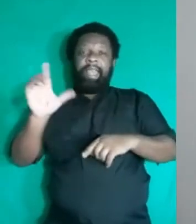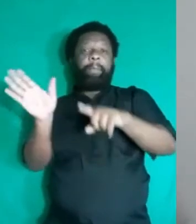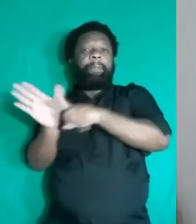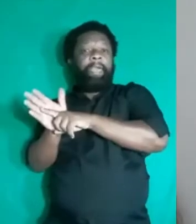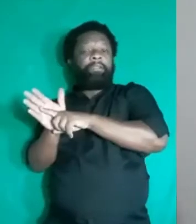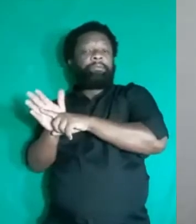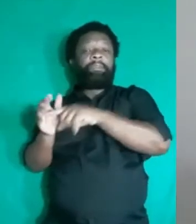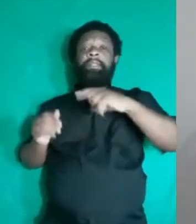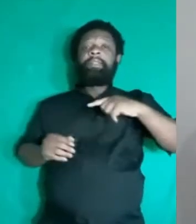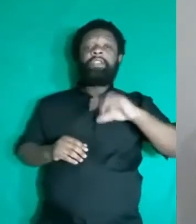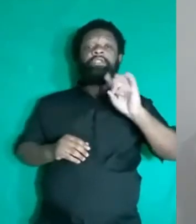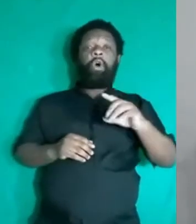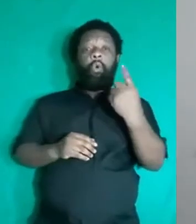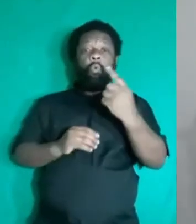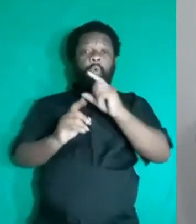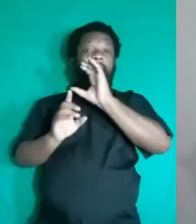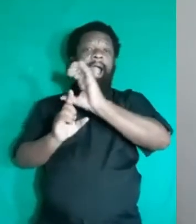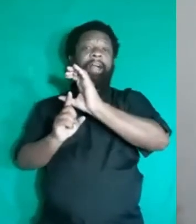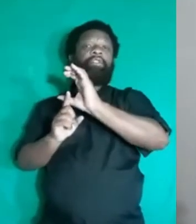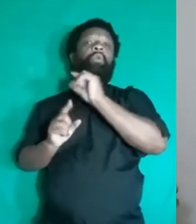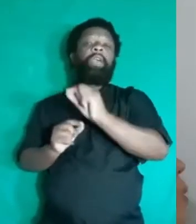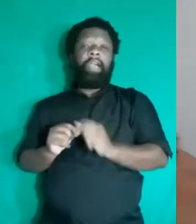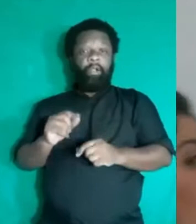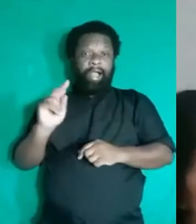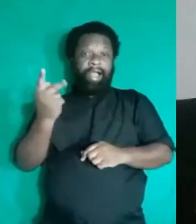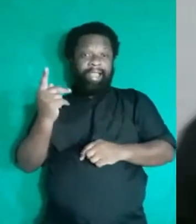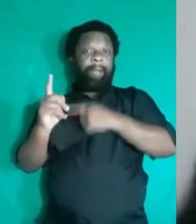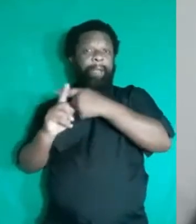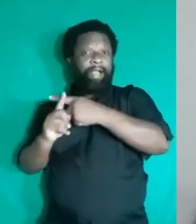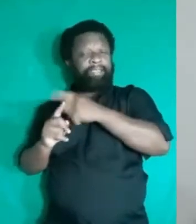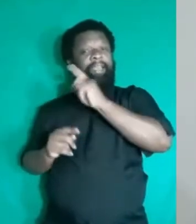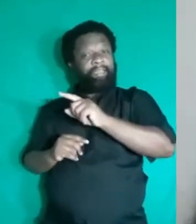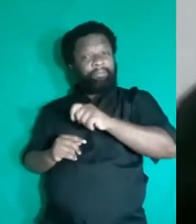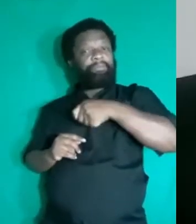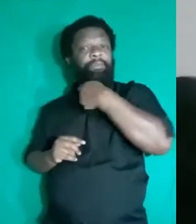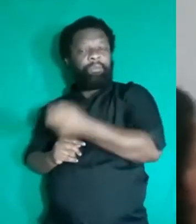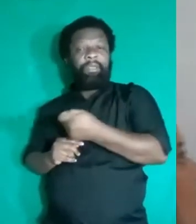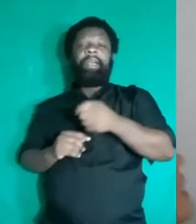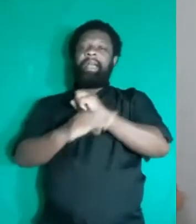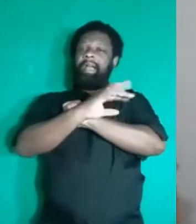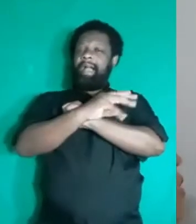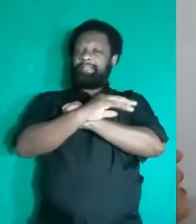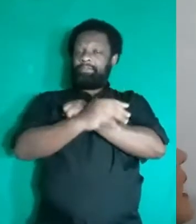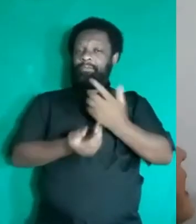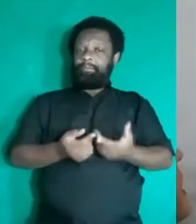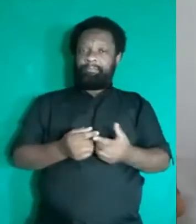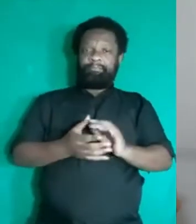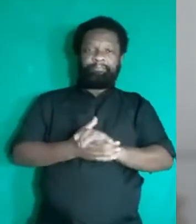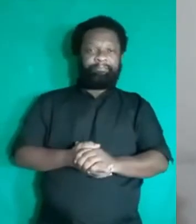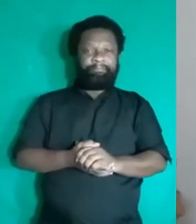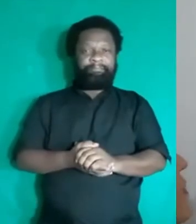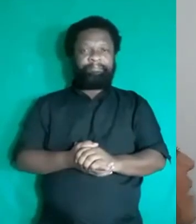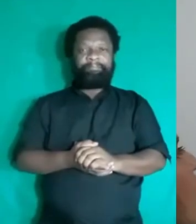H+ e Cl-. Como essa substância gerou como único cátion o H+, então